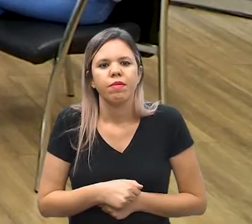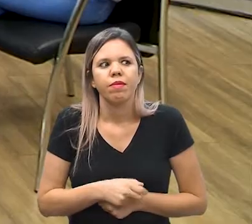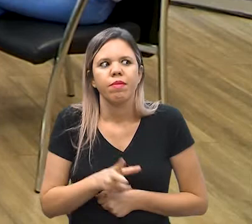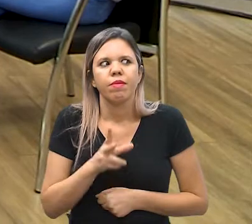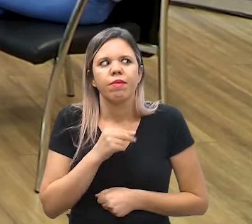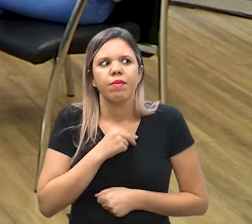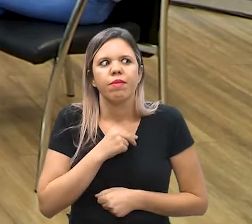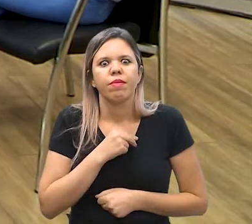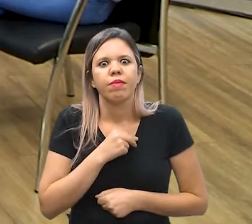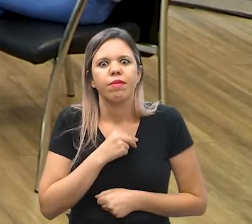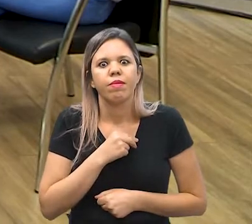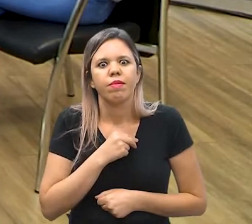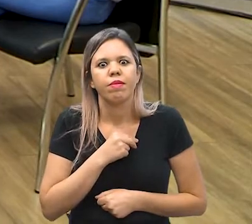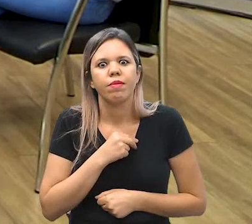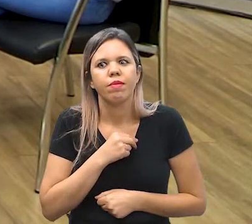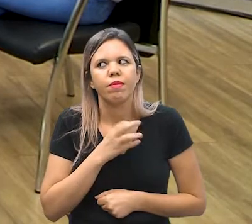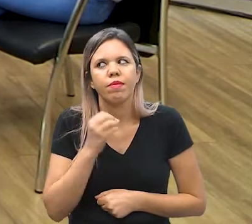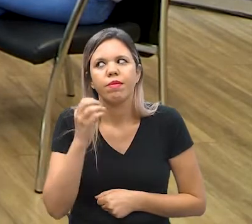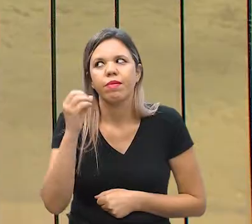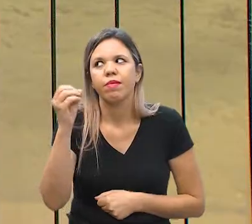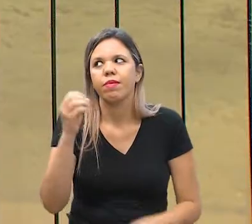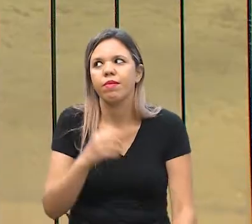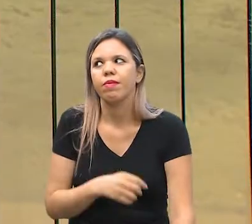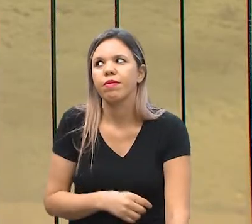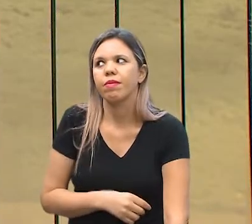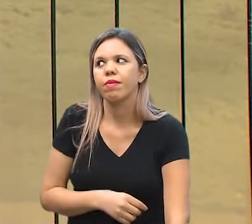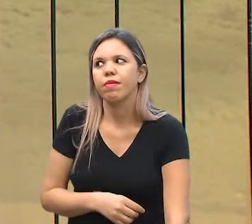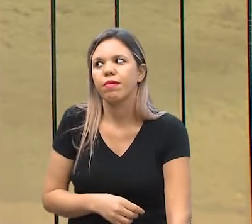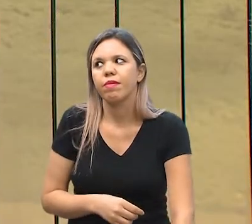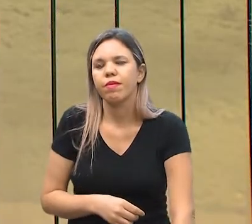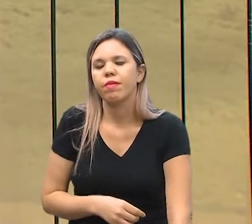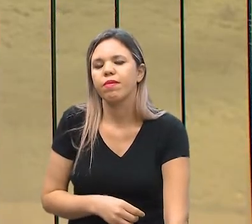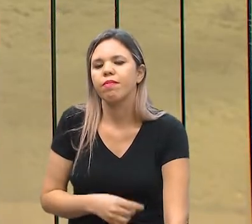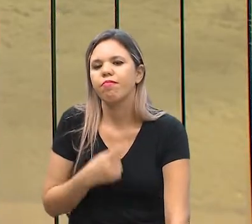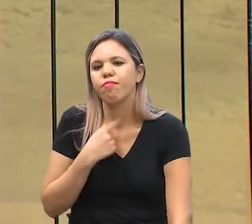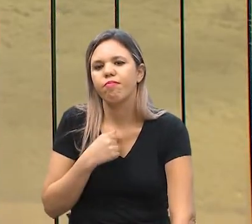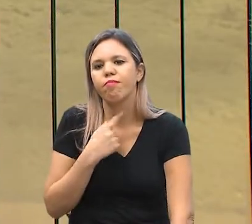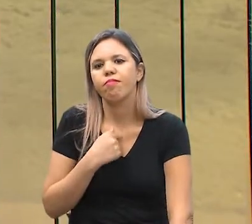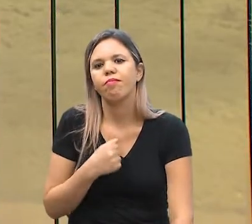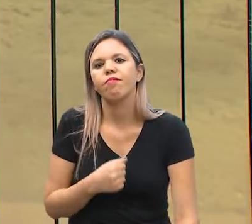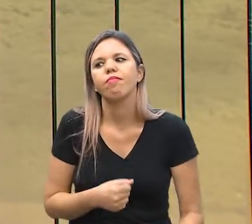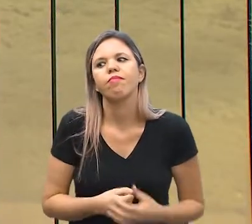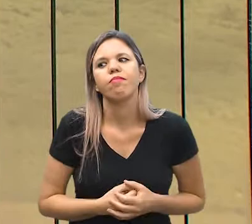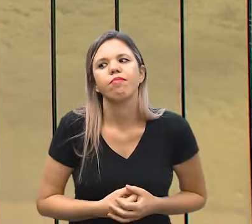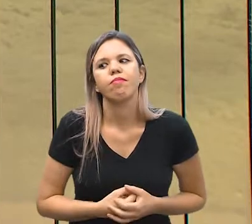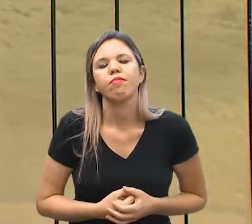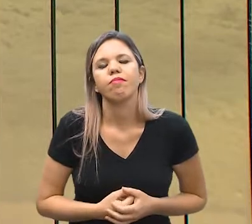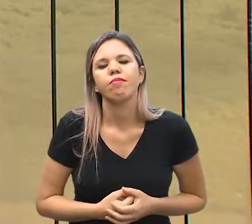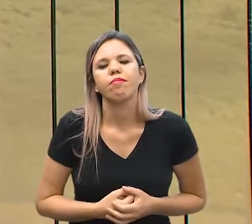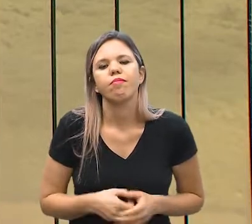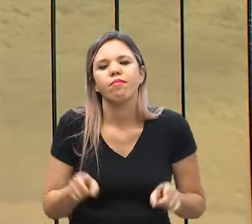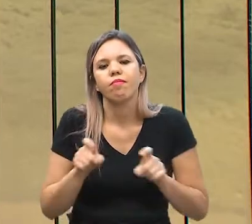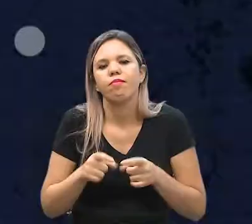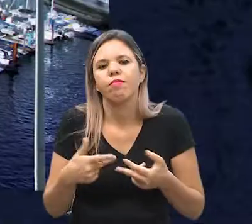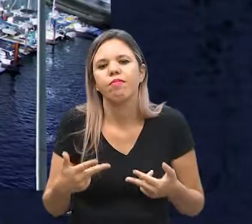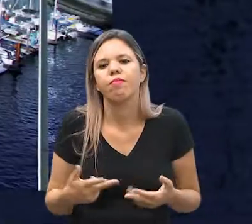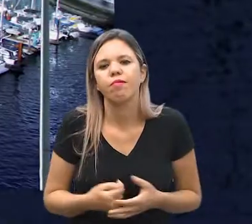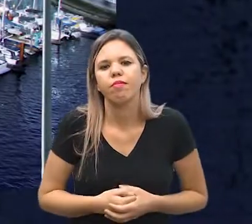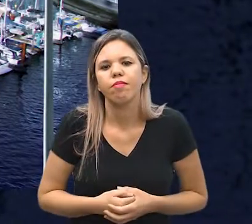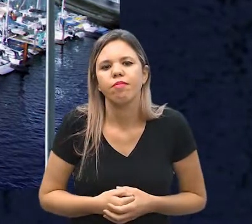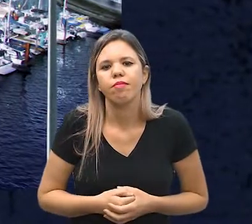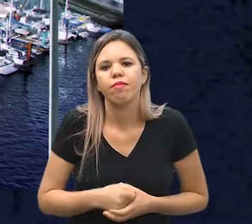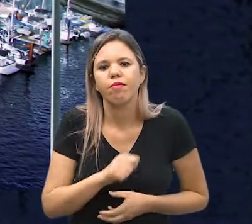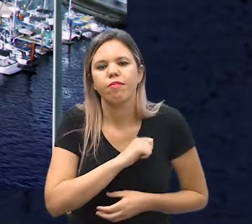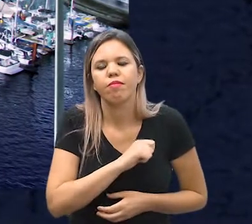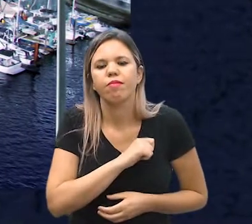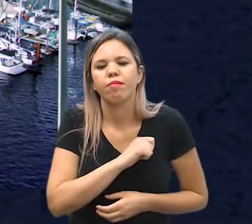Nossa, uma viagem... Olha, tem um desejo aí, né, na minha área de computação, acho que